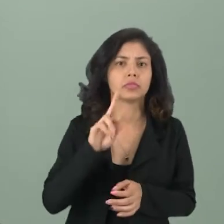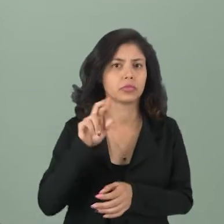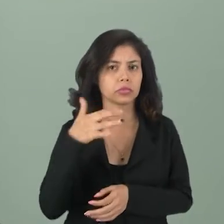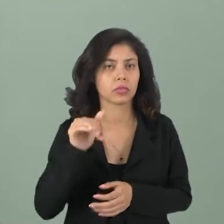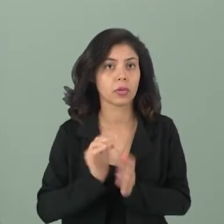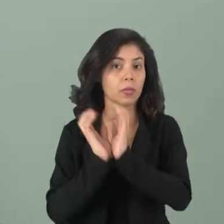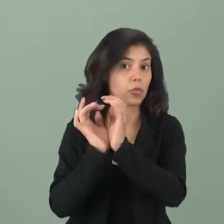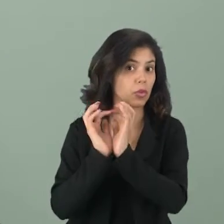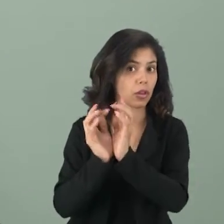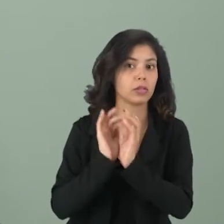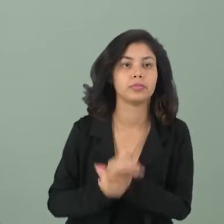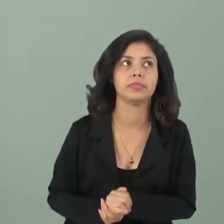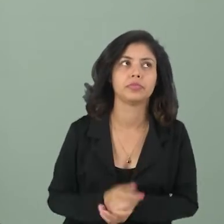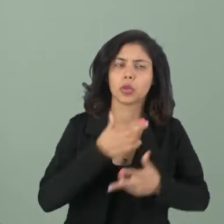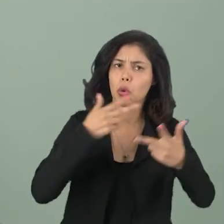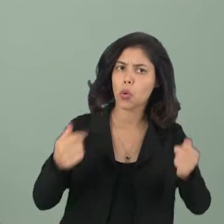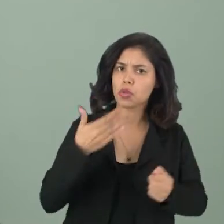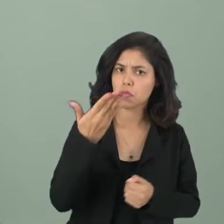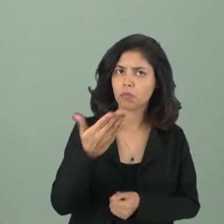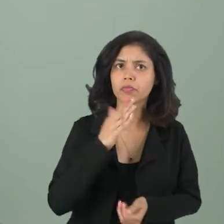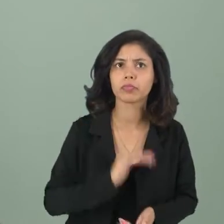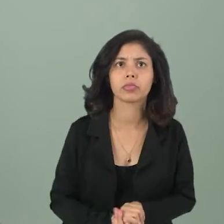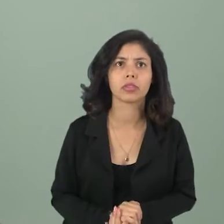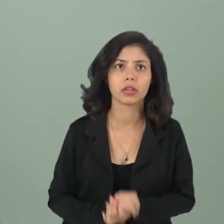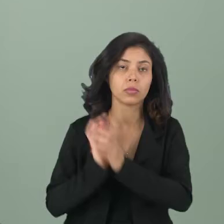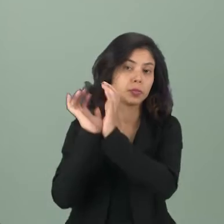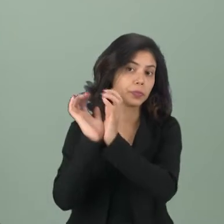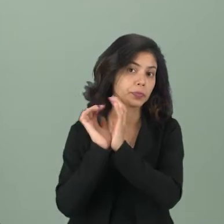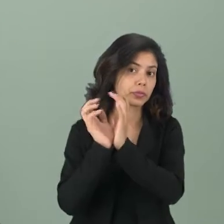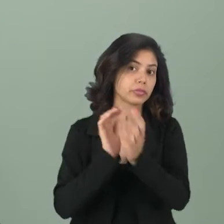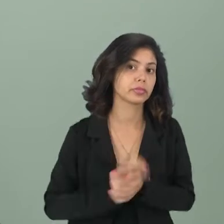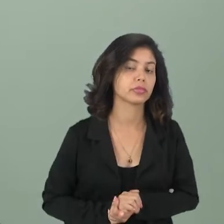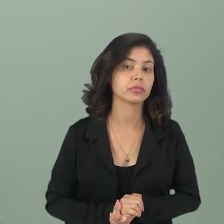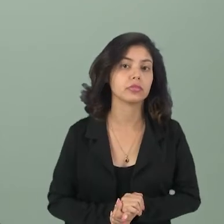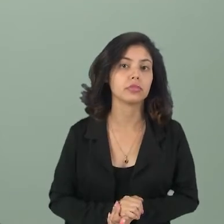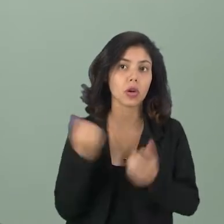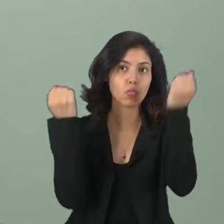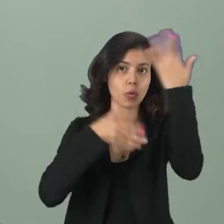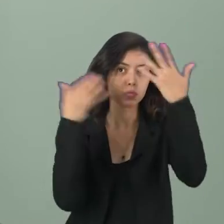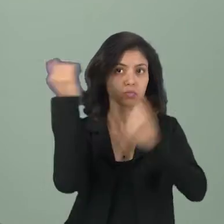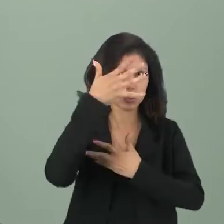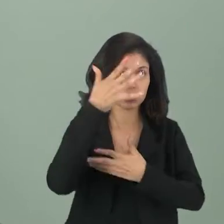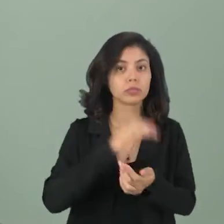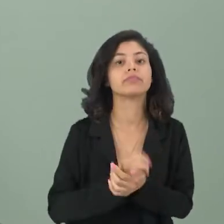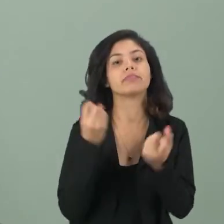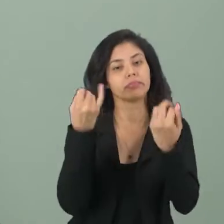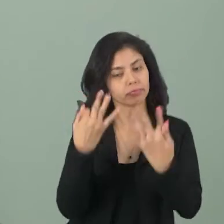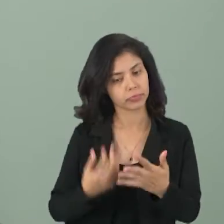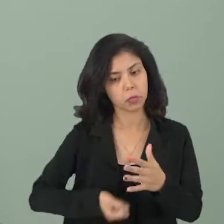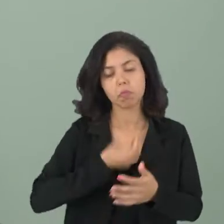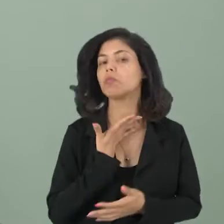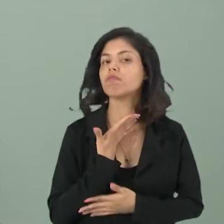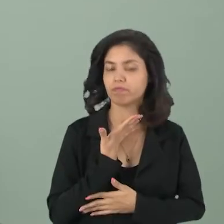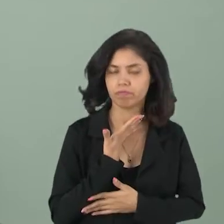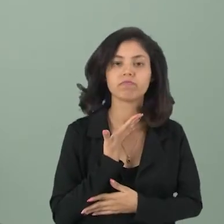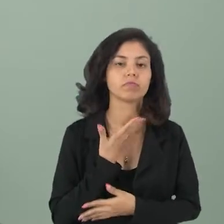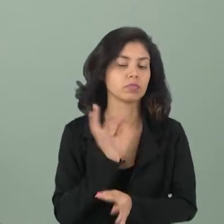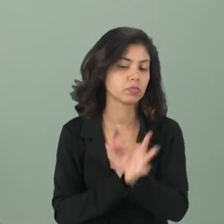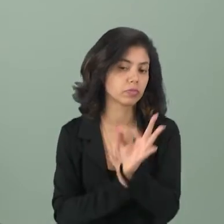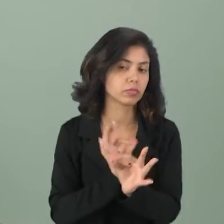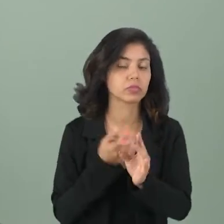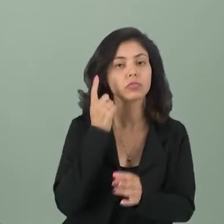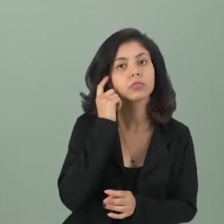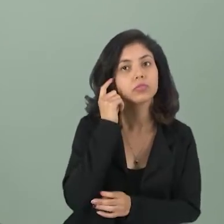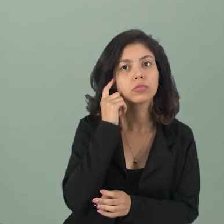informação no céu né coisas aí que os cientistas neuros né os neuros explicam muito bem nessa parte técnica